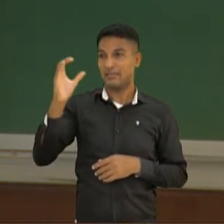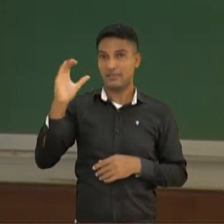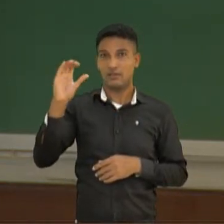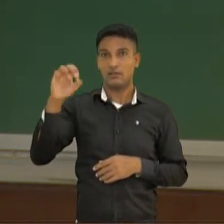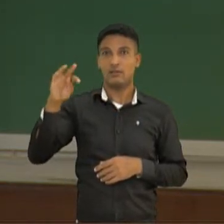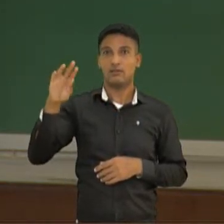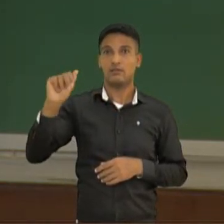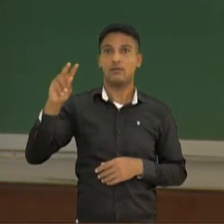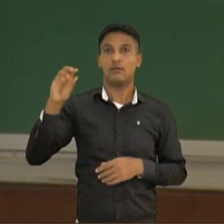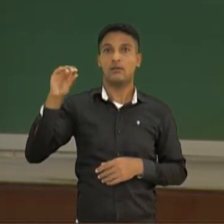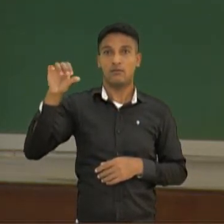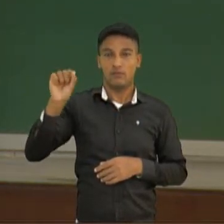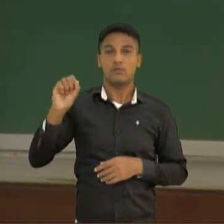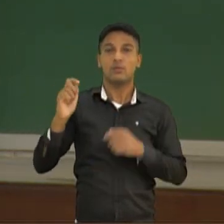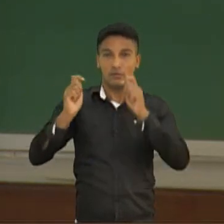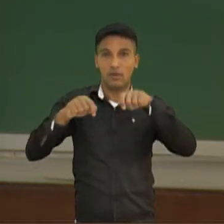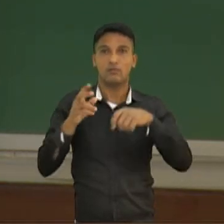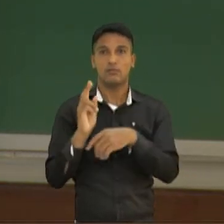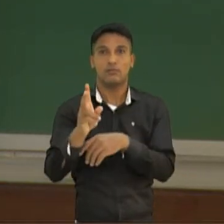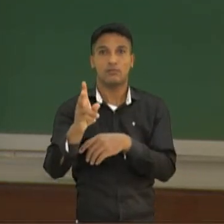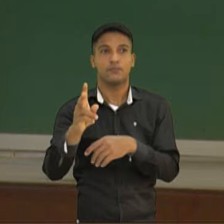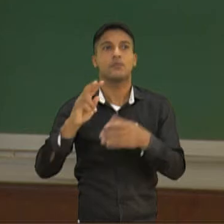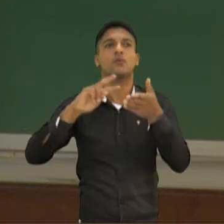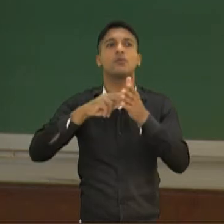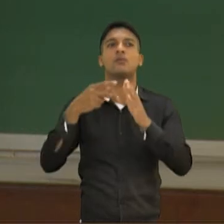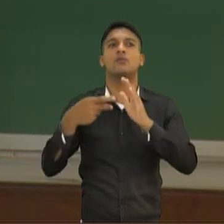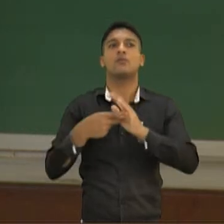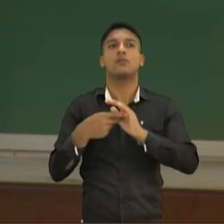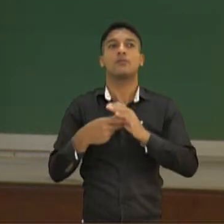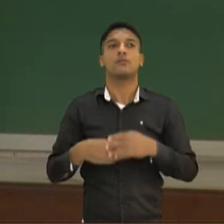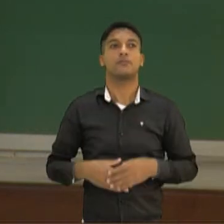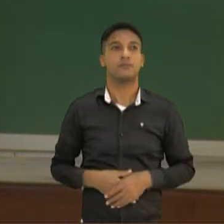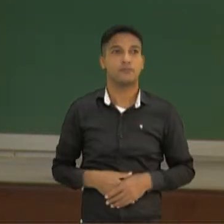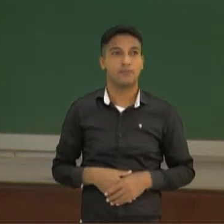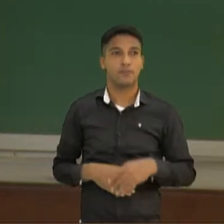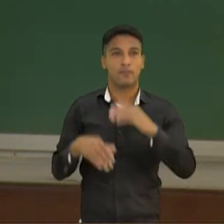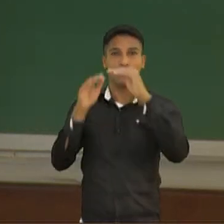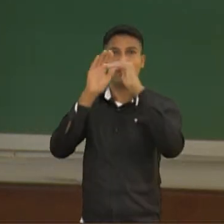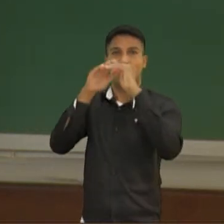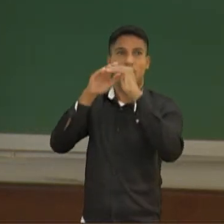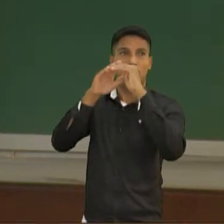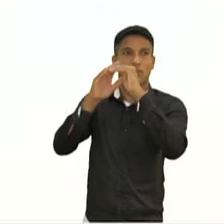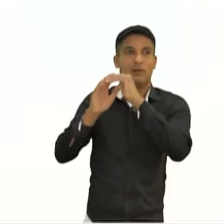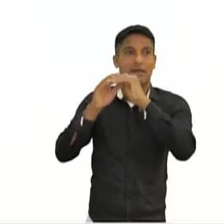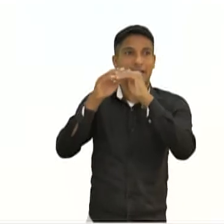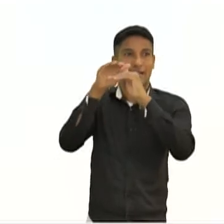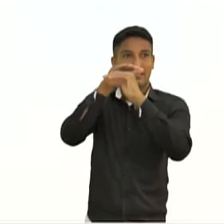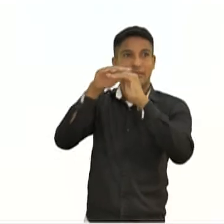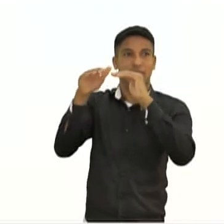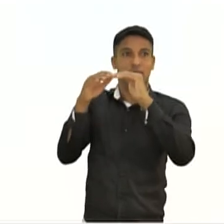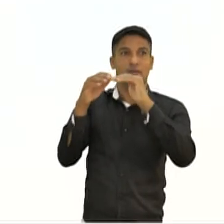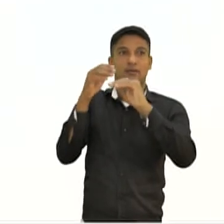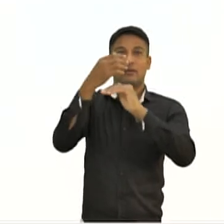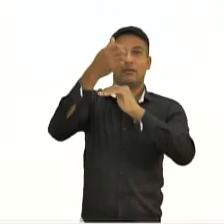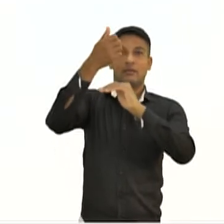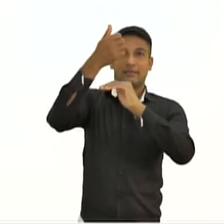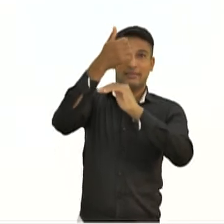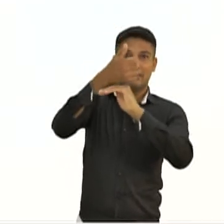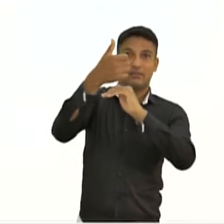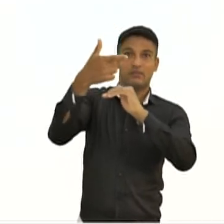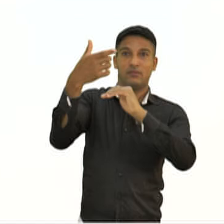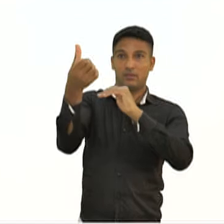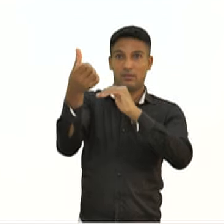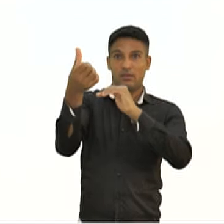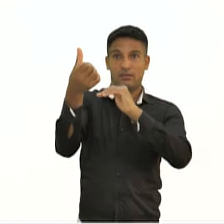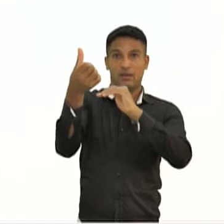essa conta. Então, o que está significando aqui para mim? Que essa parte inteira deu 126. Opa, já